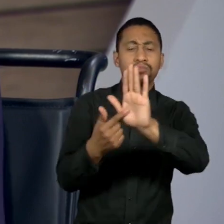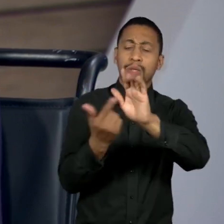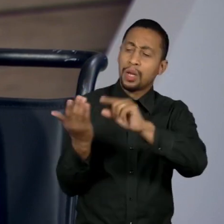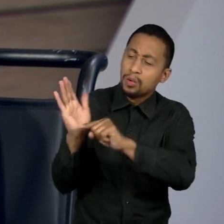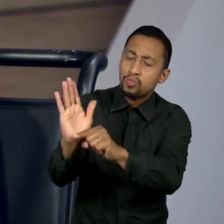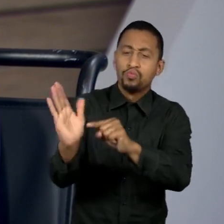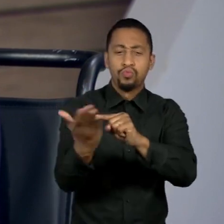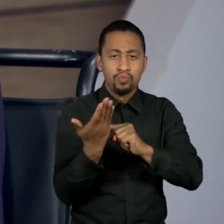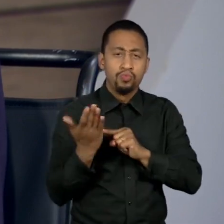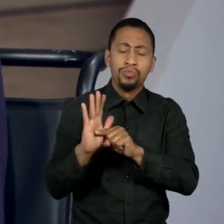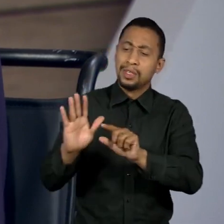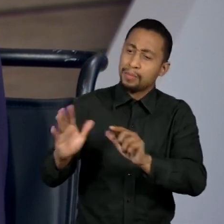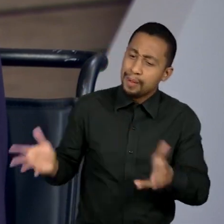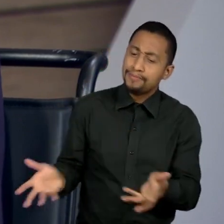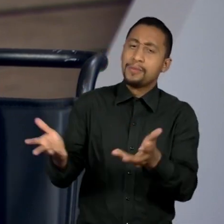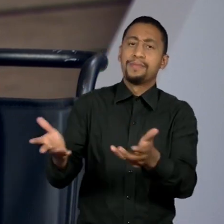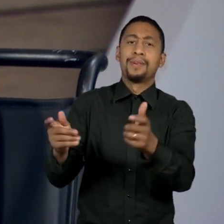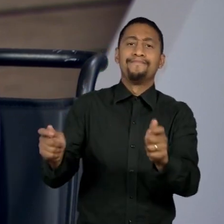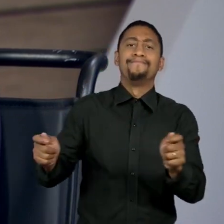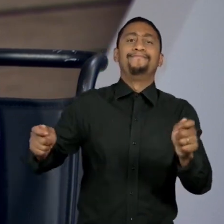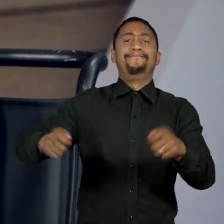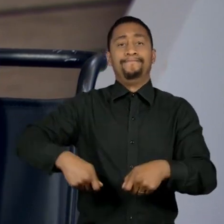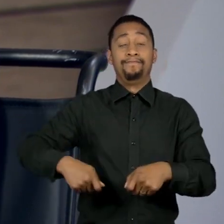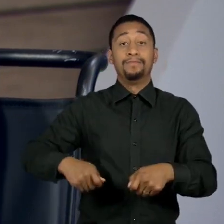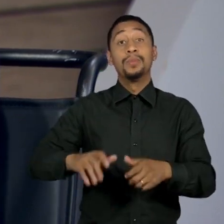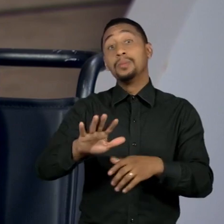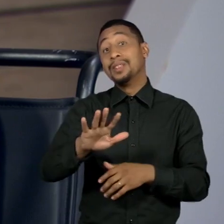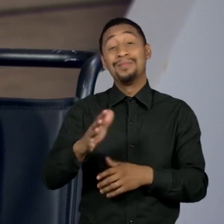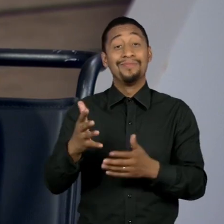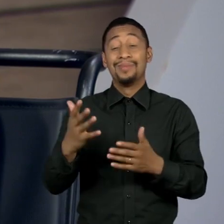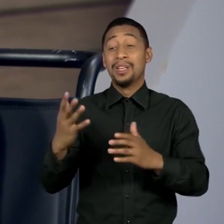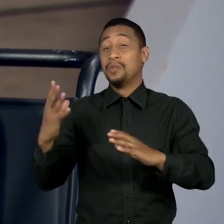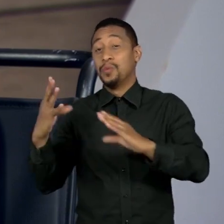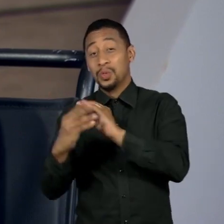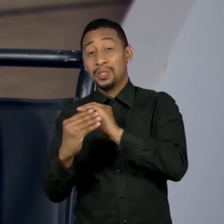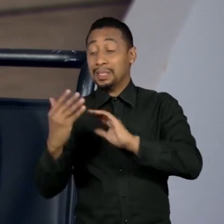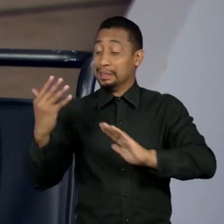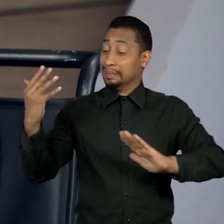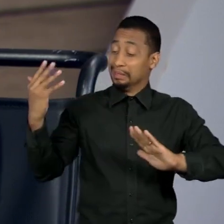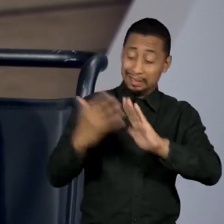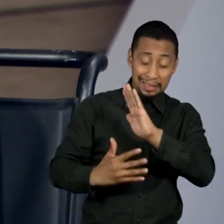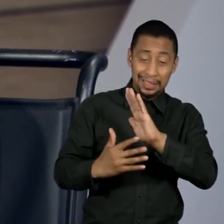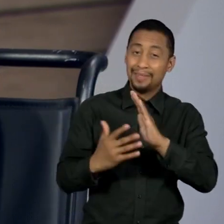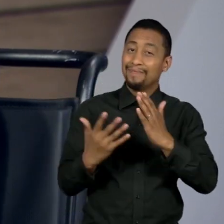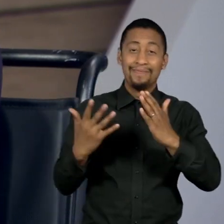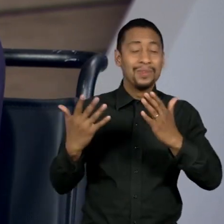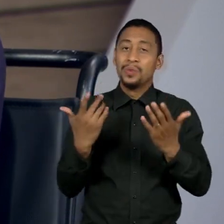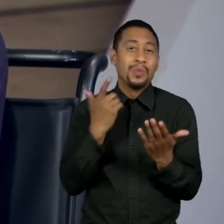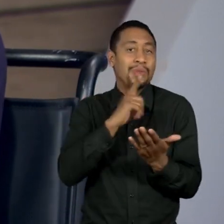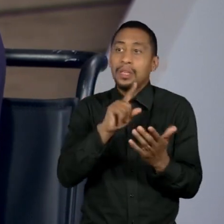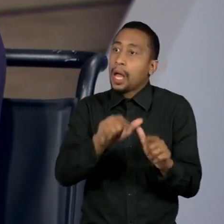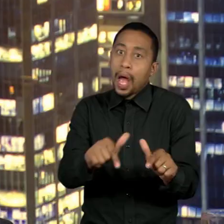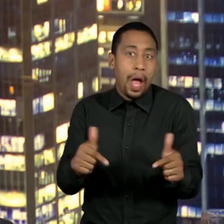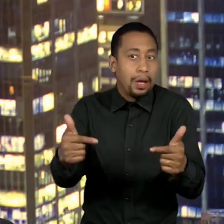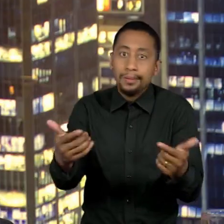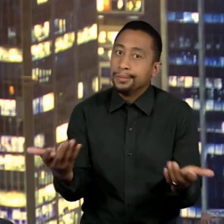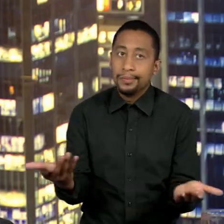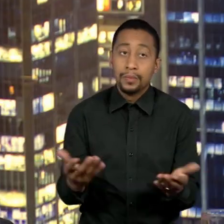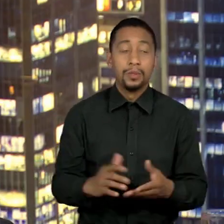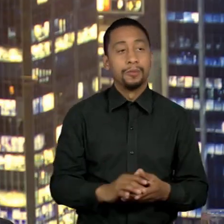inteiro, apoiando o ensino superior, acesso ao ensino superior, pesquisa, serviços, aulas de